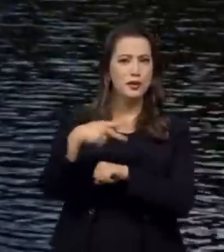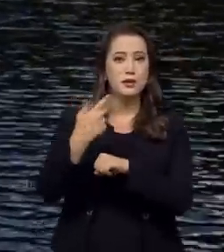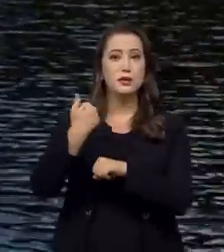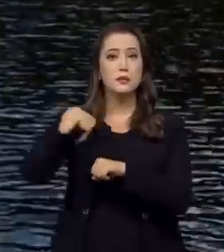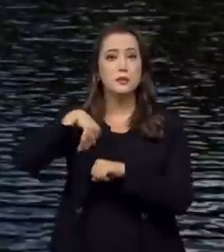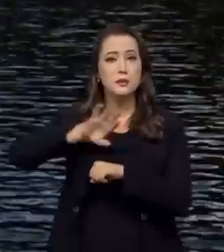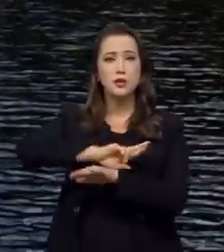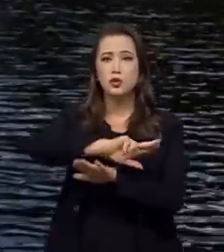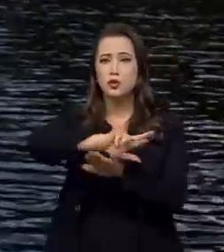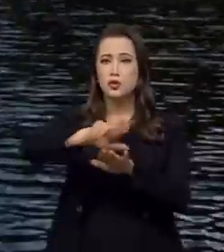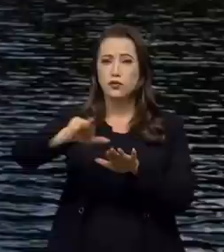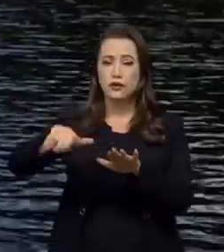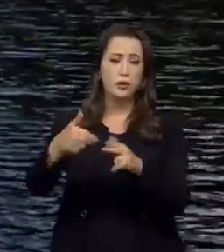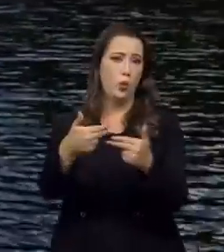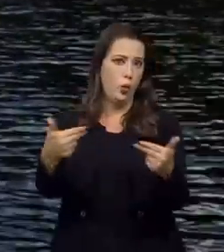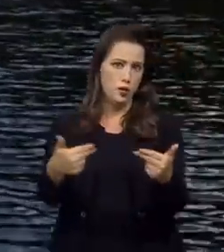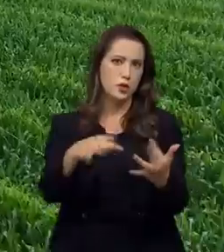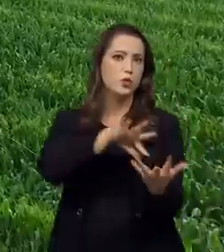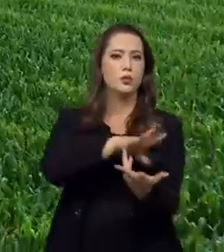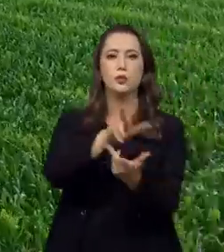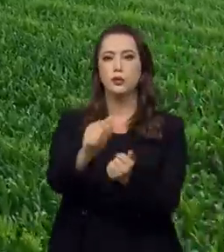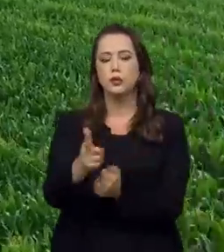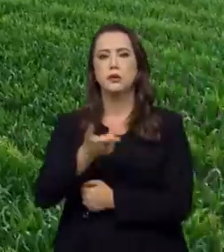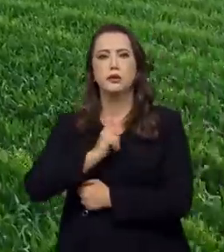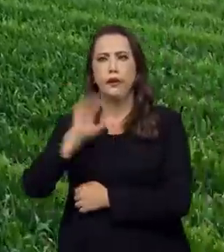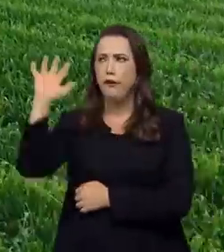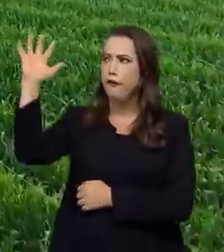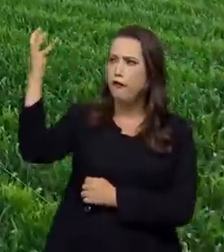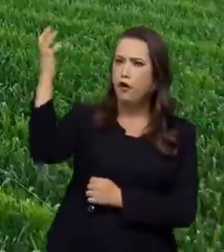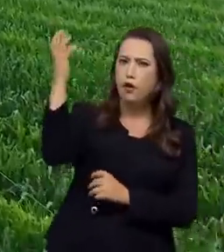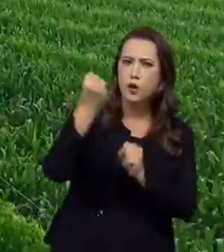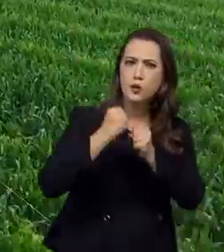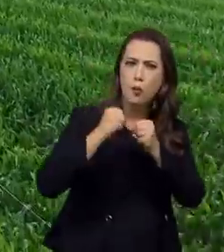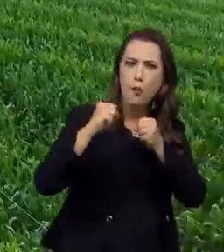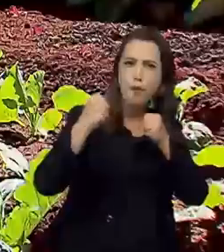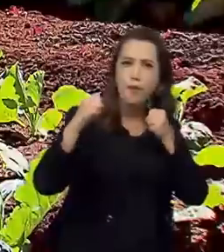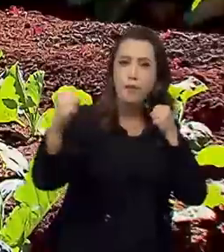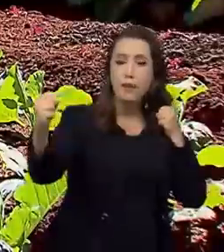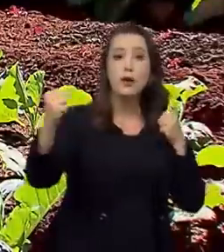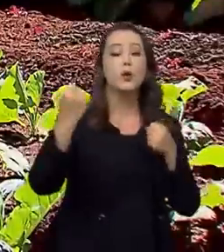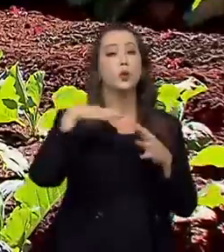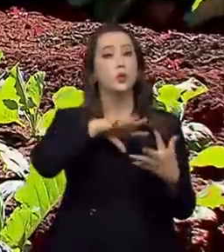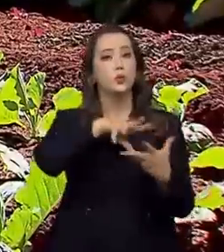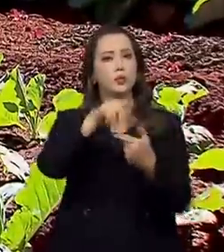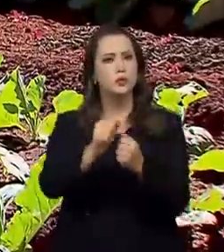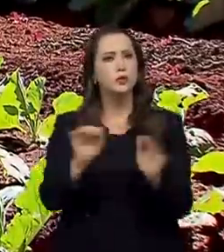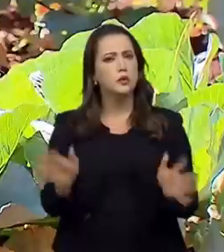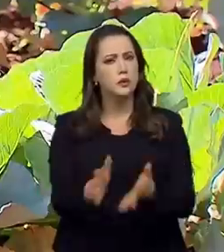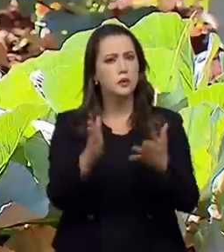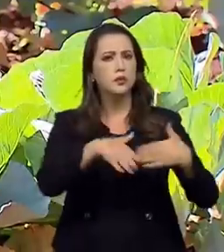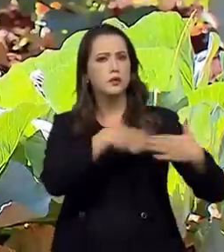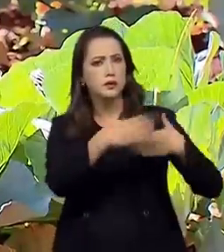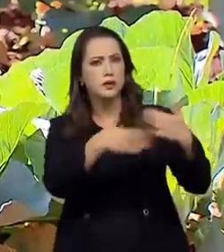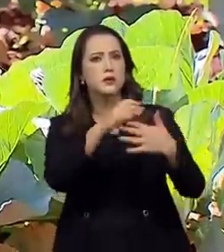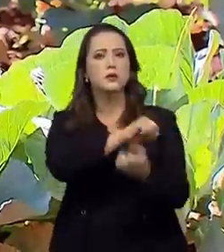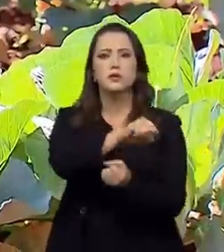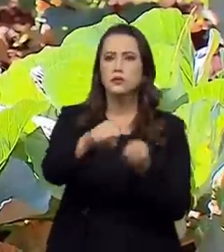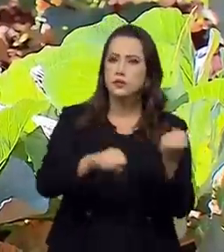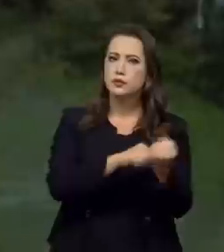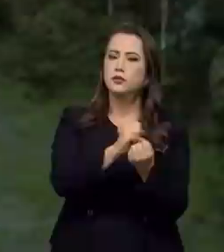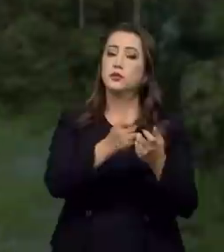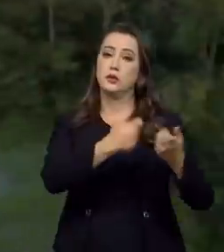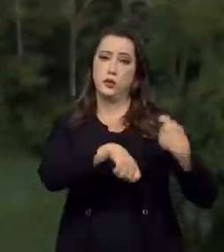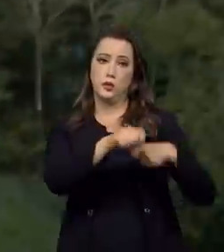mega diversos do mundo tem a maior floresta tropical do planeta e promove um desenvolvimento sustentável